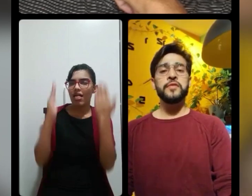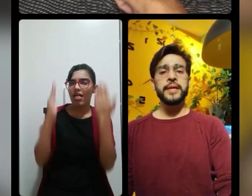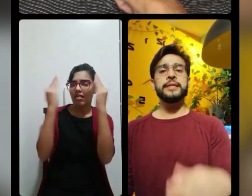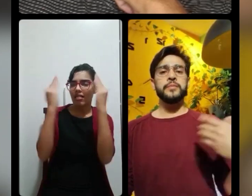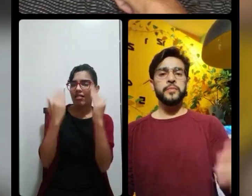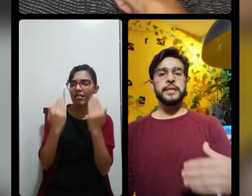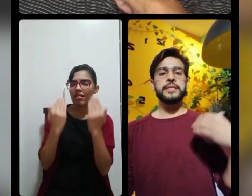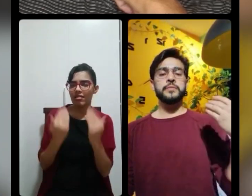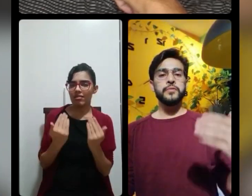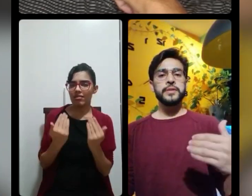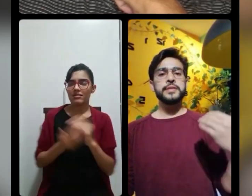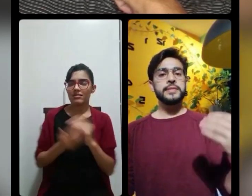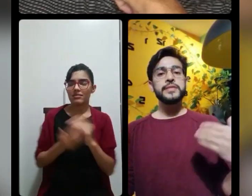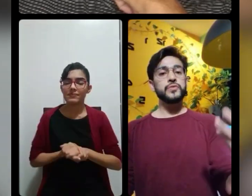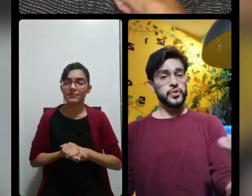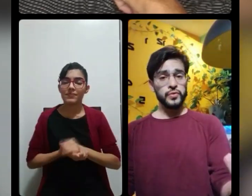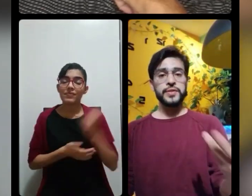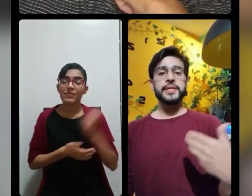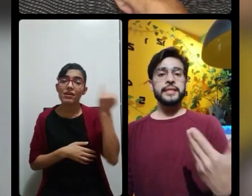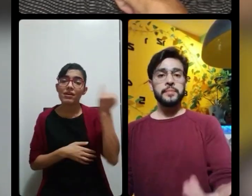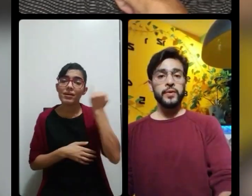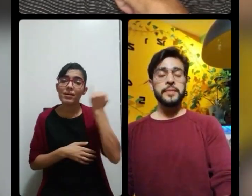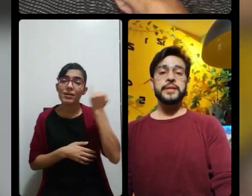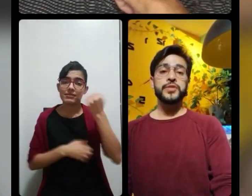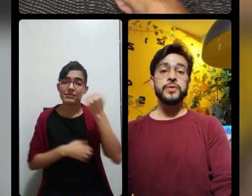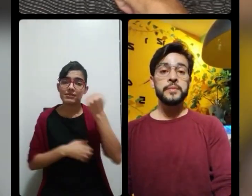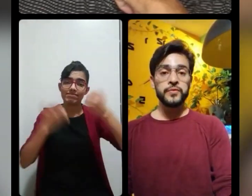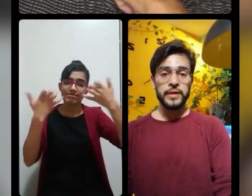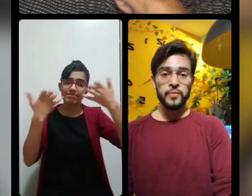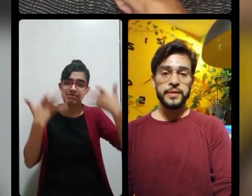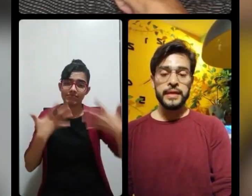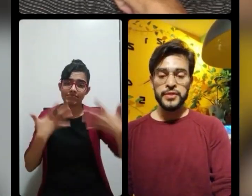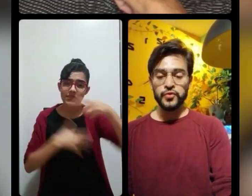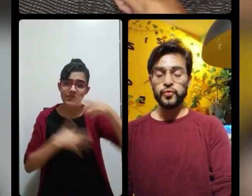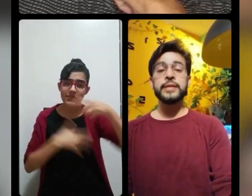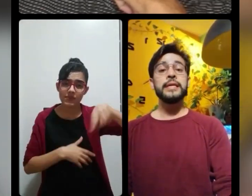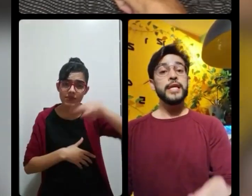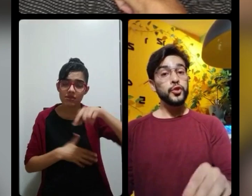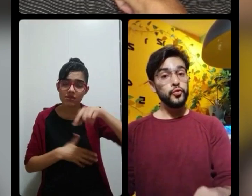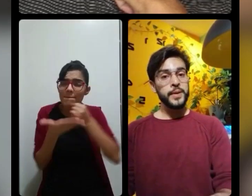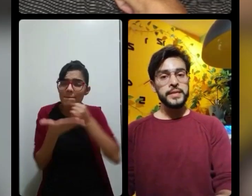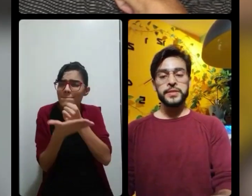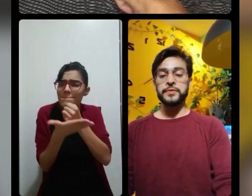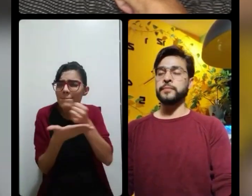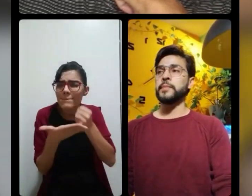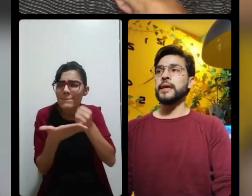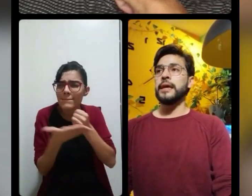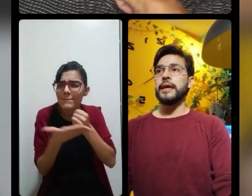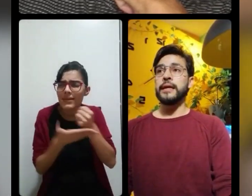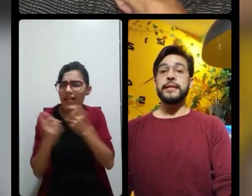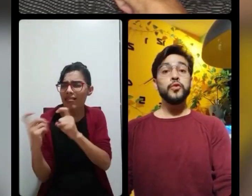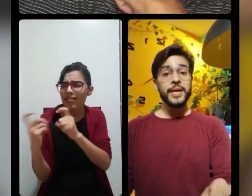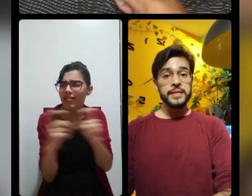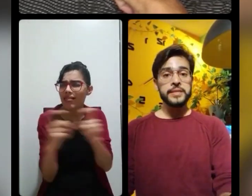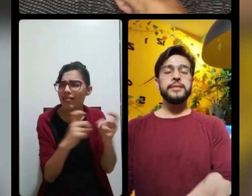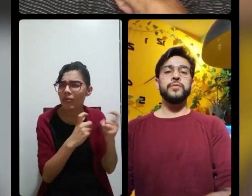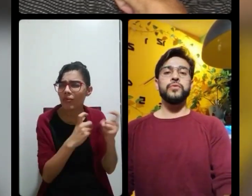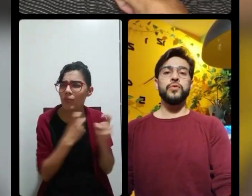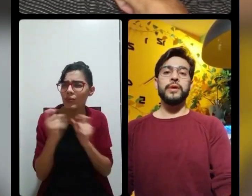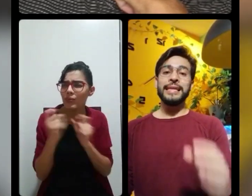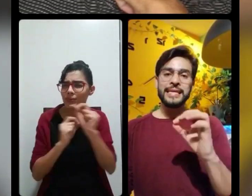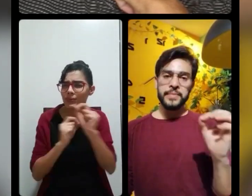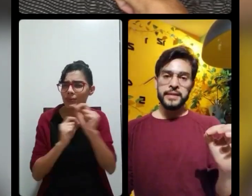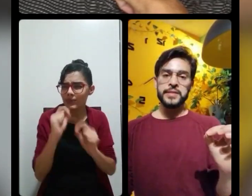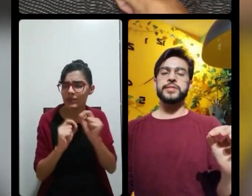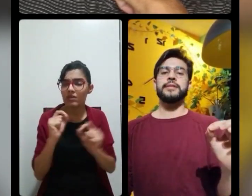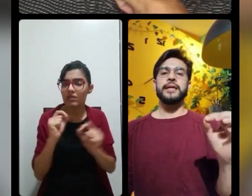que movimenta e mobiliza muitas discussões e até polêmicas no âmbito da comunidade surda no Brasil. No Brasil,